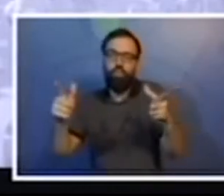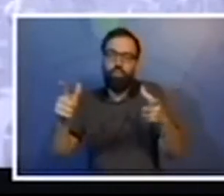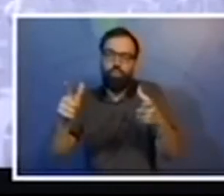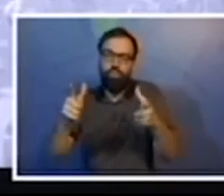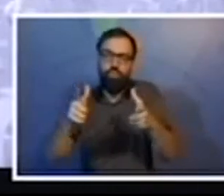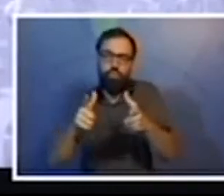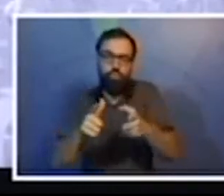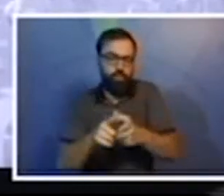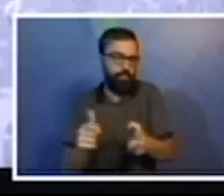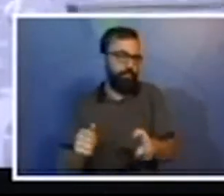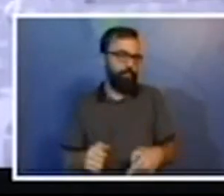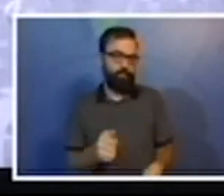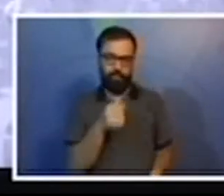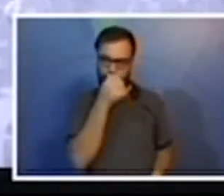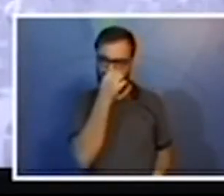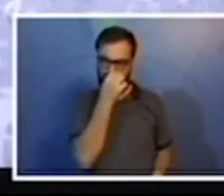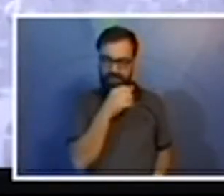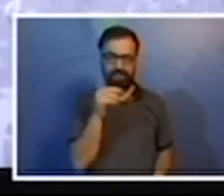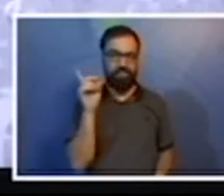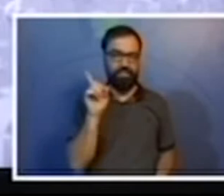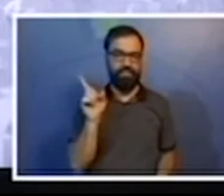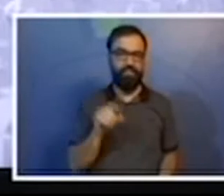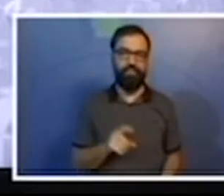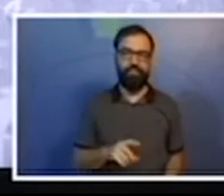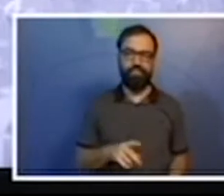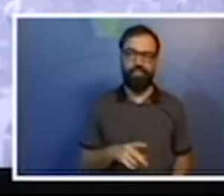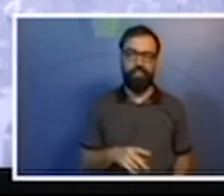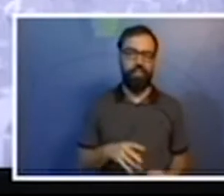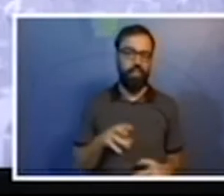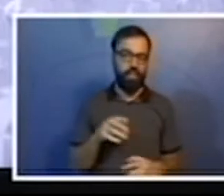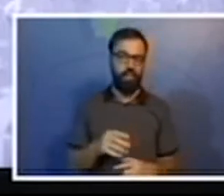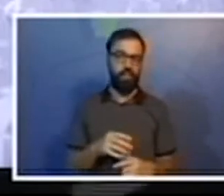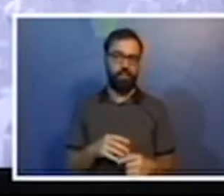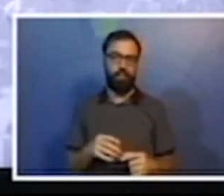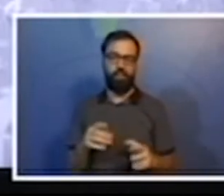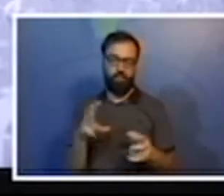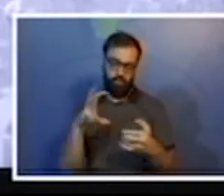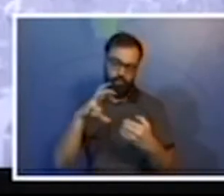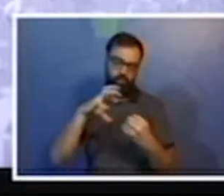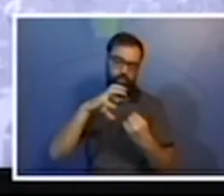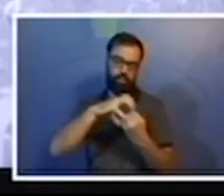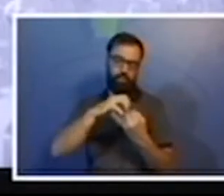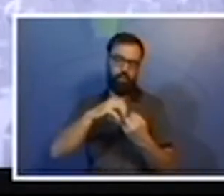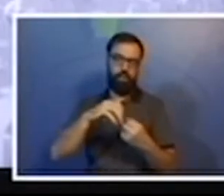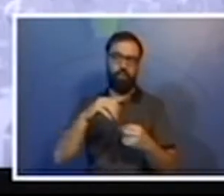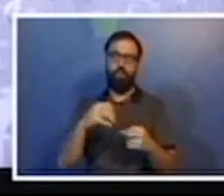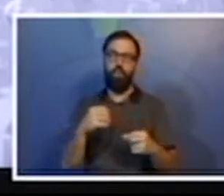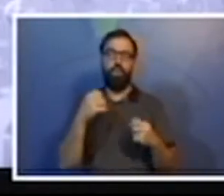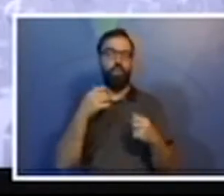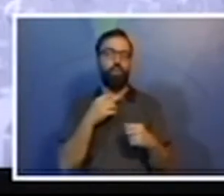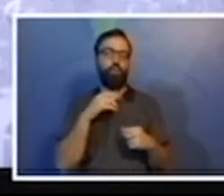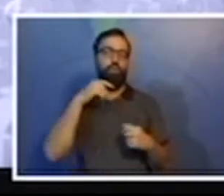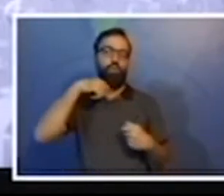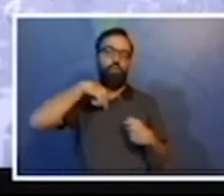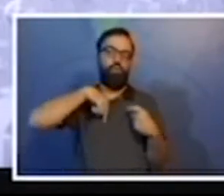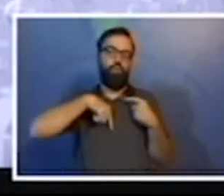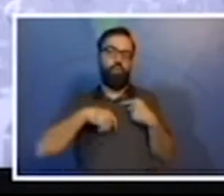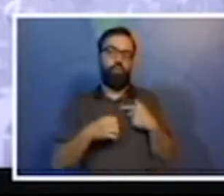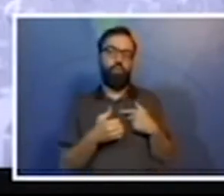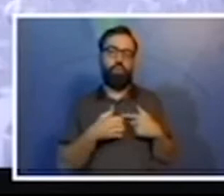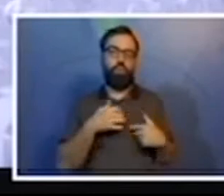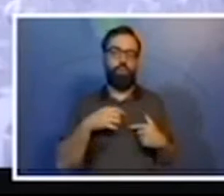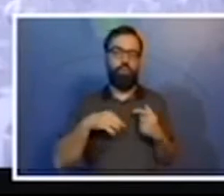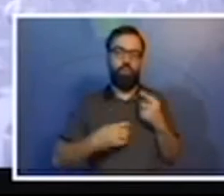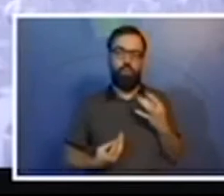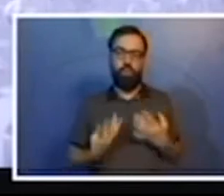em pequenas regiões né esse lobo guará que ele se alimenta do fundo do Lobo Passa nos temas de história desse animal ele defeca